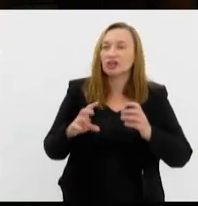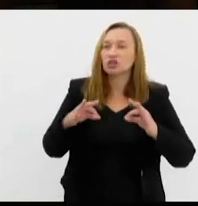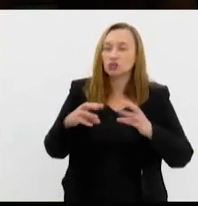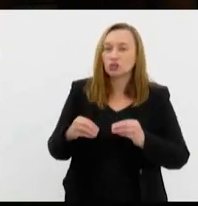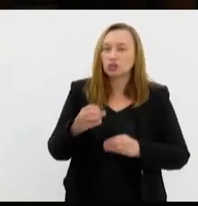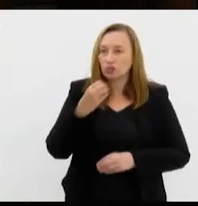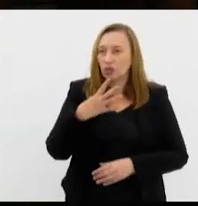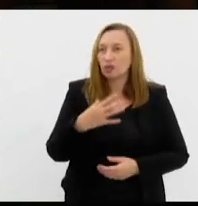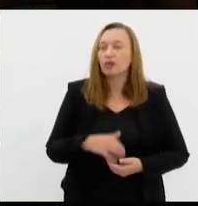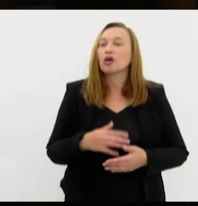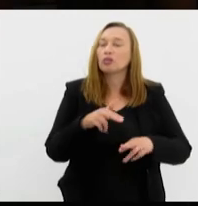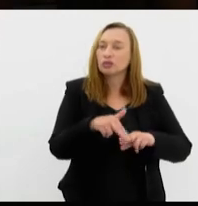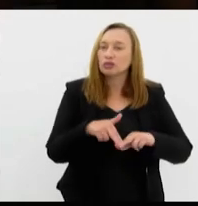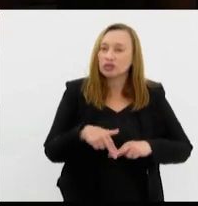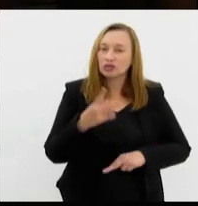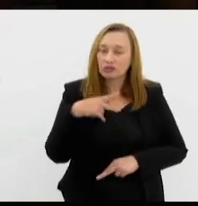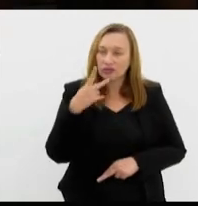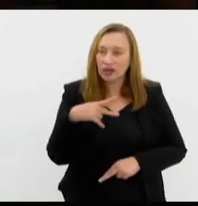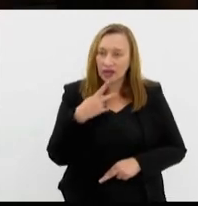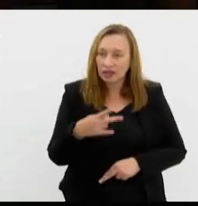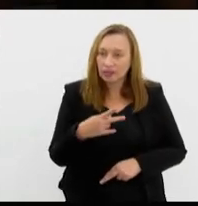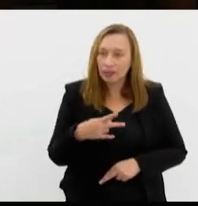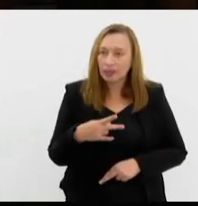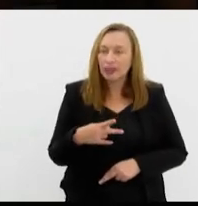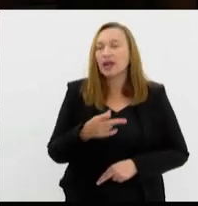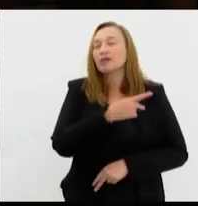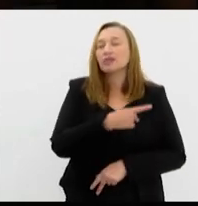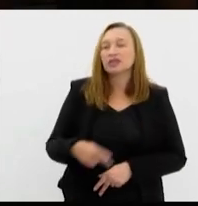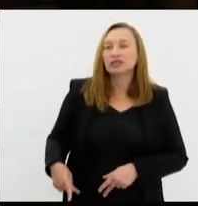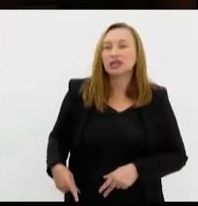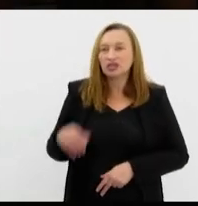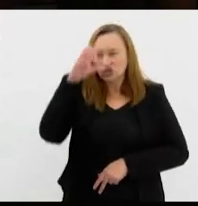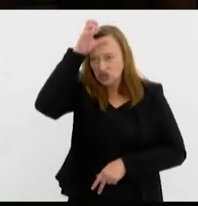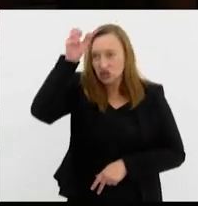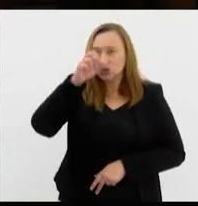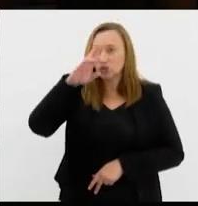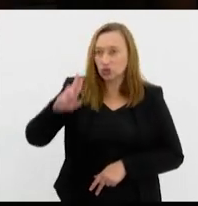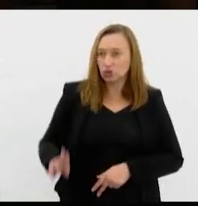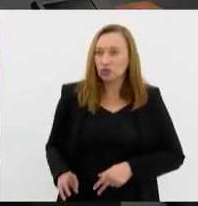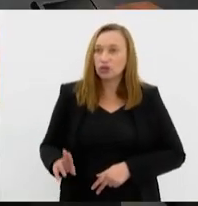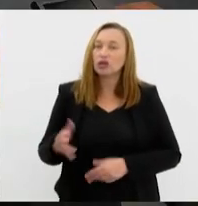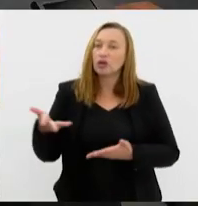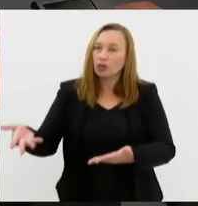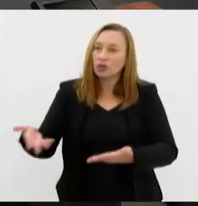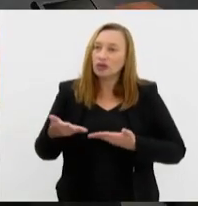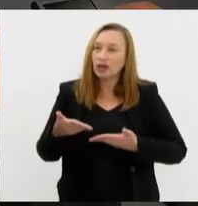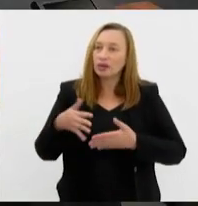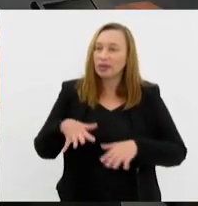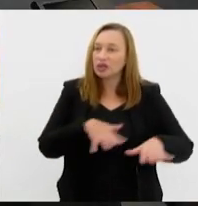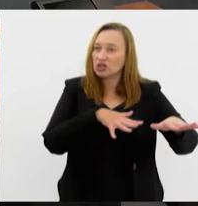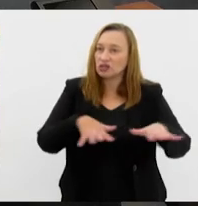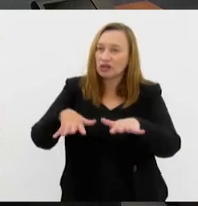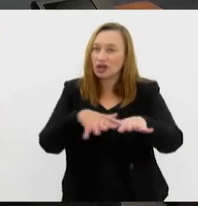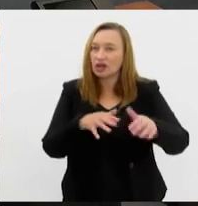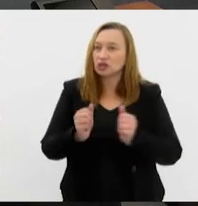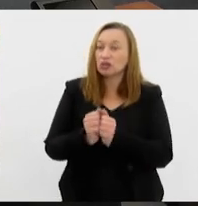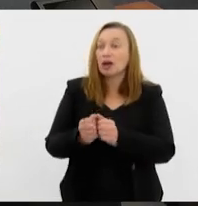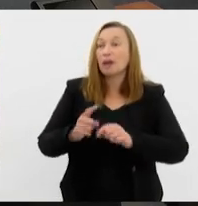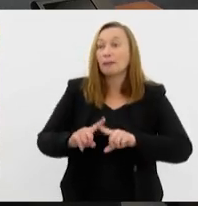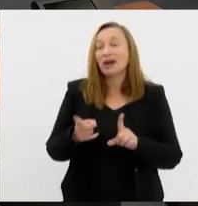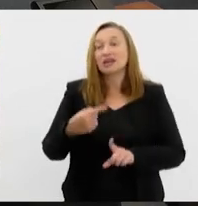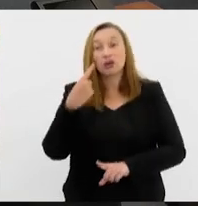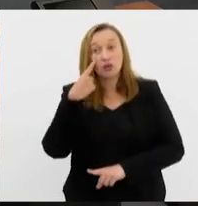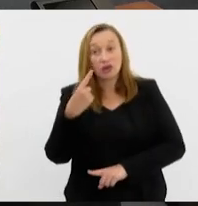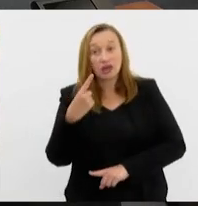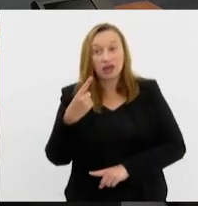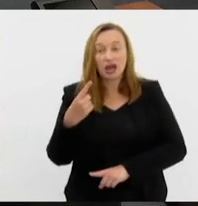isso, eu tenho dito, nobre e querida presidente Tiaju, eu ia convidá-la para desfilar comigo e depois descobri que a senhora só pode